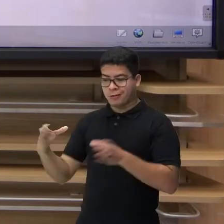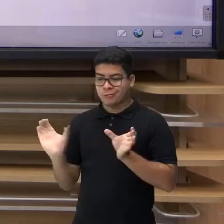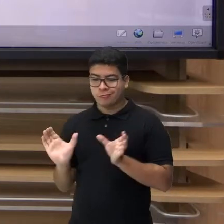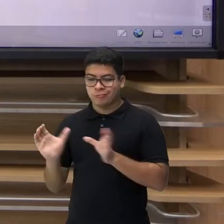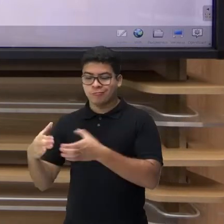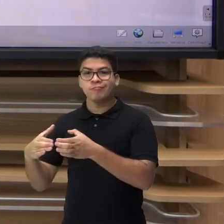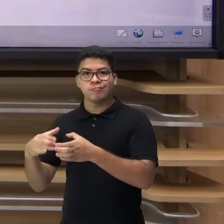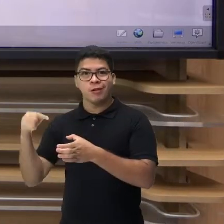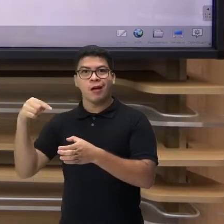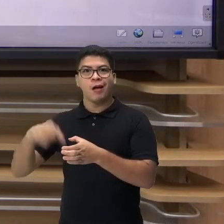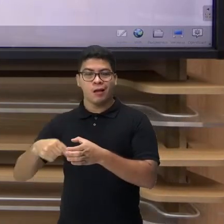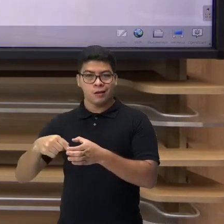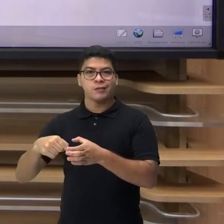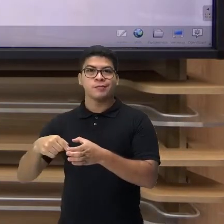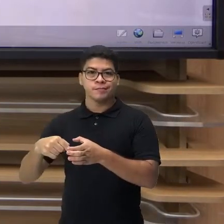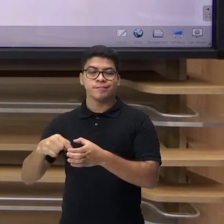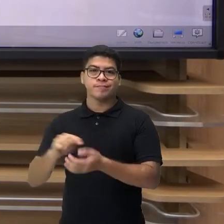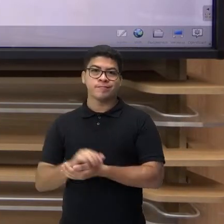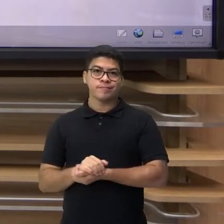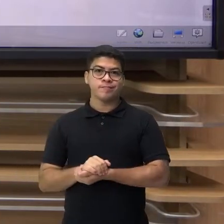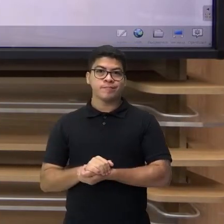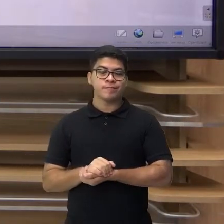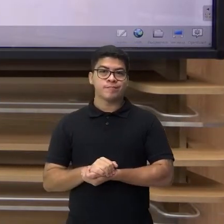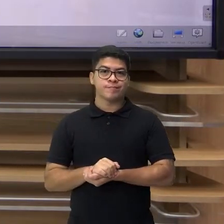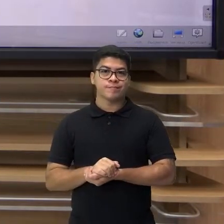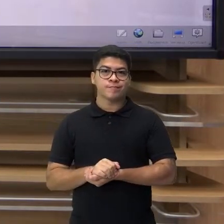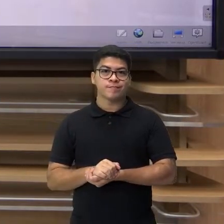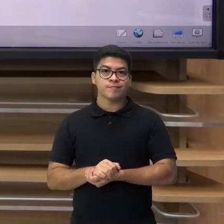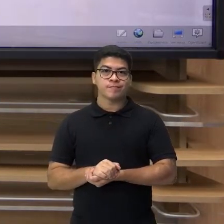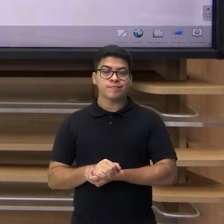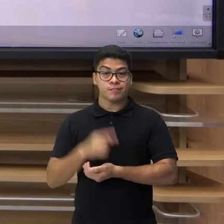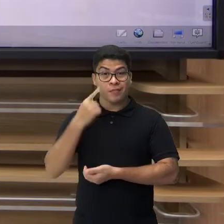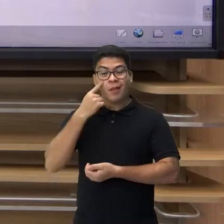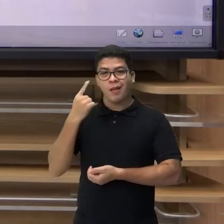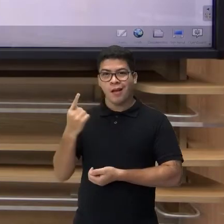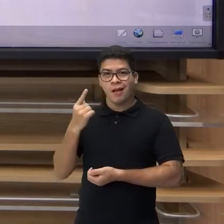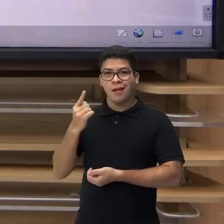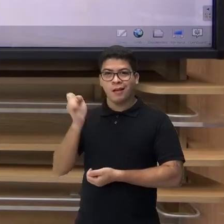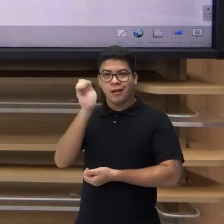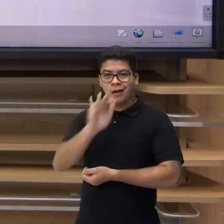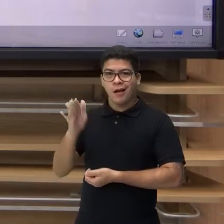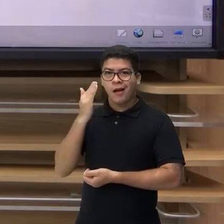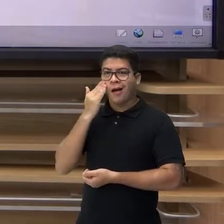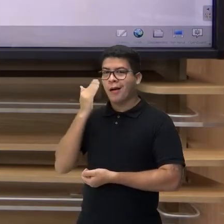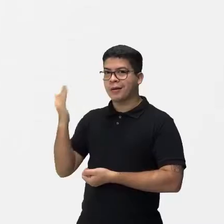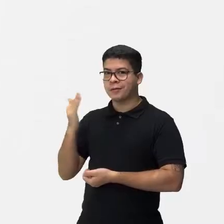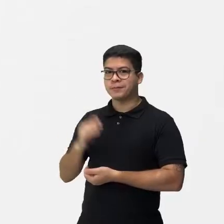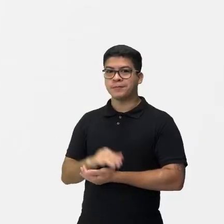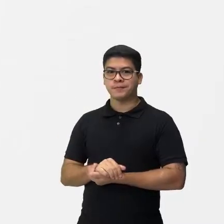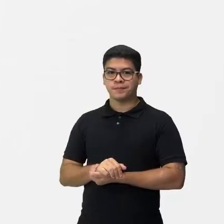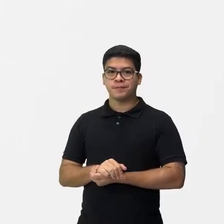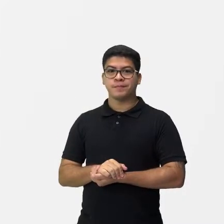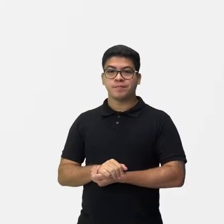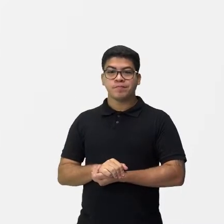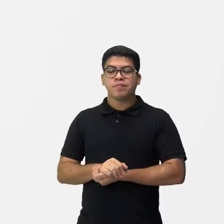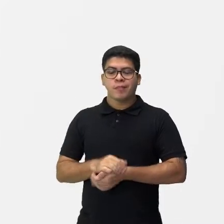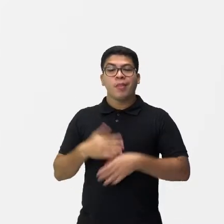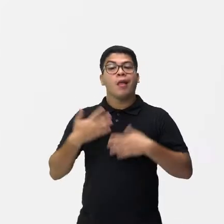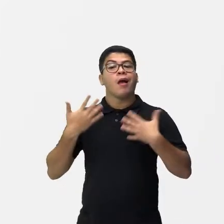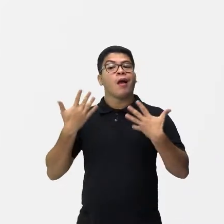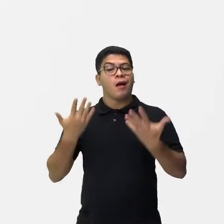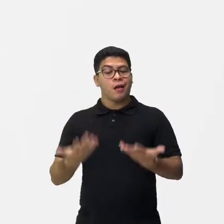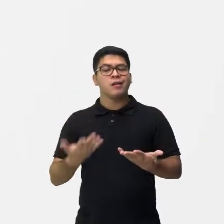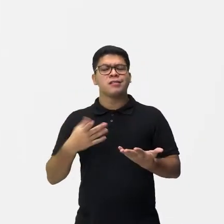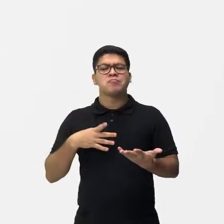aliados. Certinho? Vamos ver aqui então uma chamada política de apaziguamento, né? Que